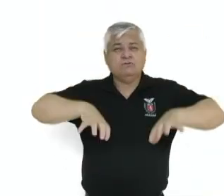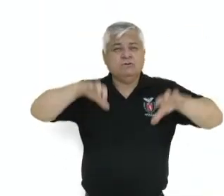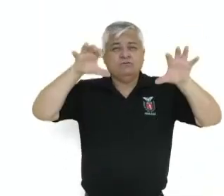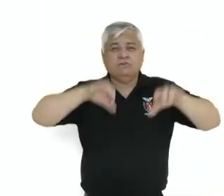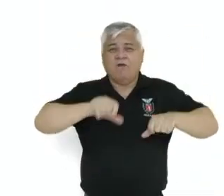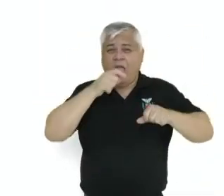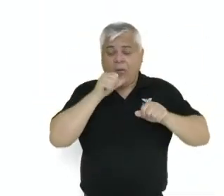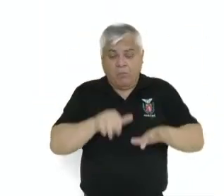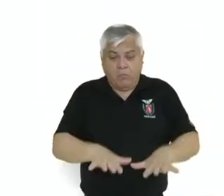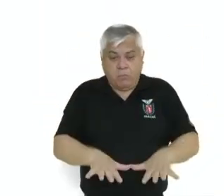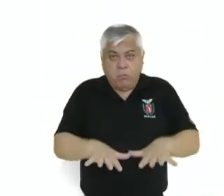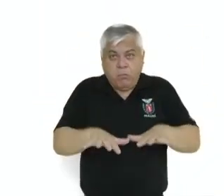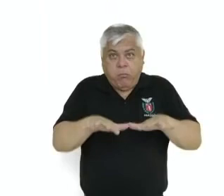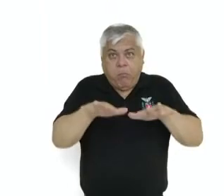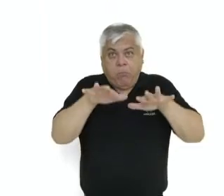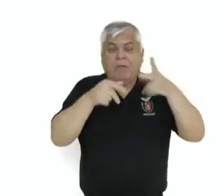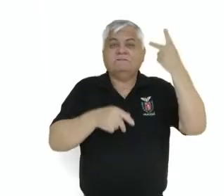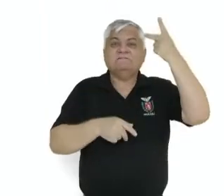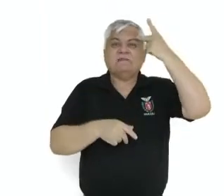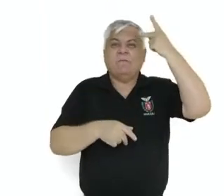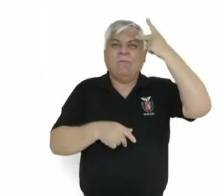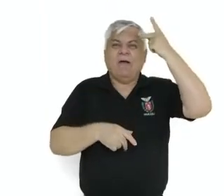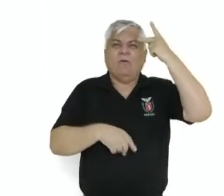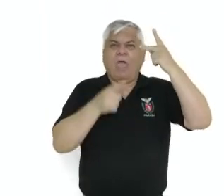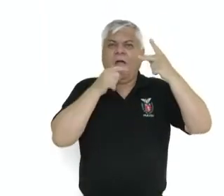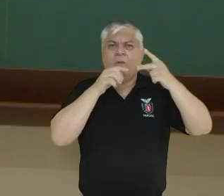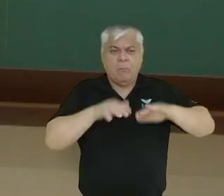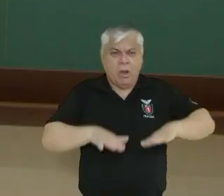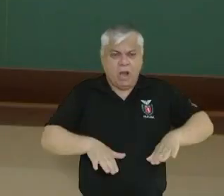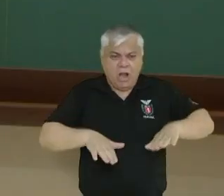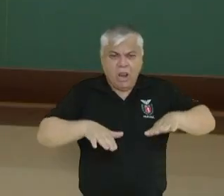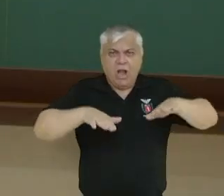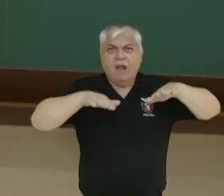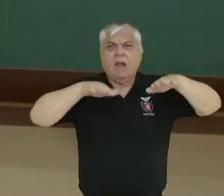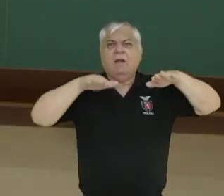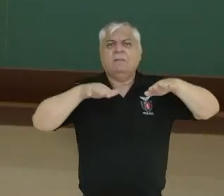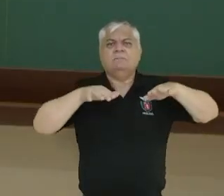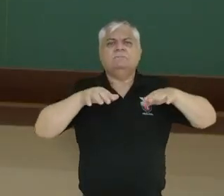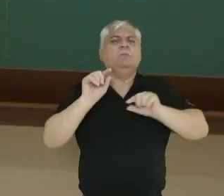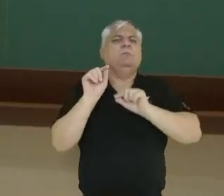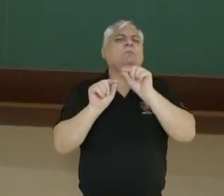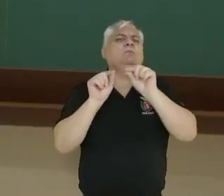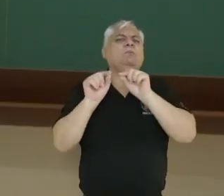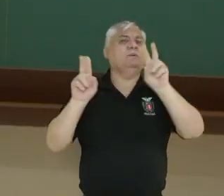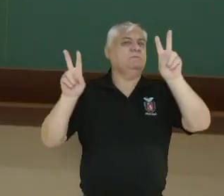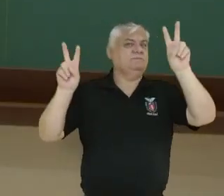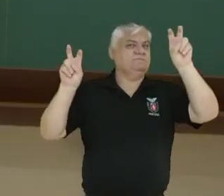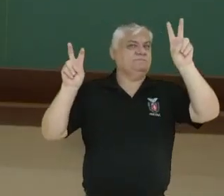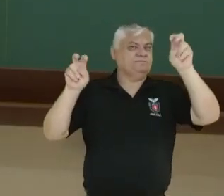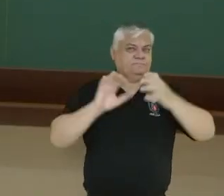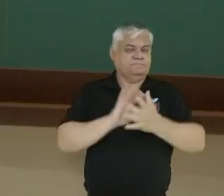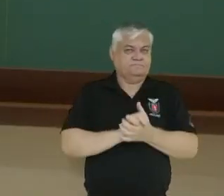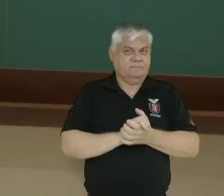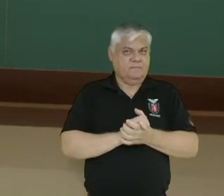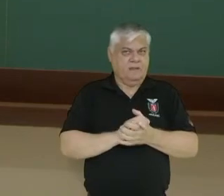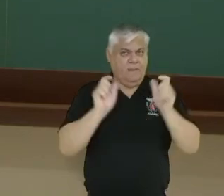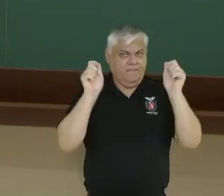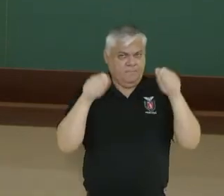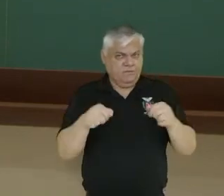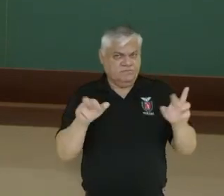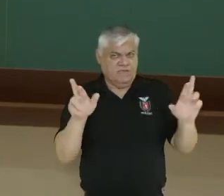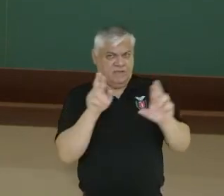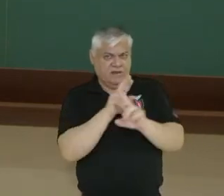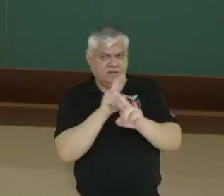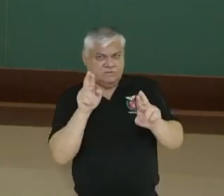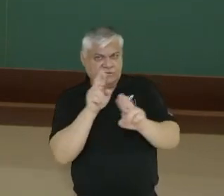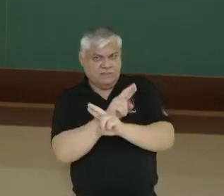na Grande São Paulo. E aí eu pergunto para vocês, a partir do título da notícia, é possível relacionar